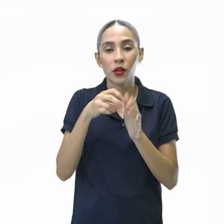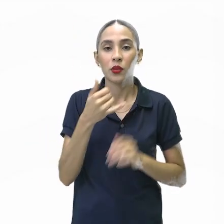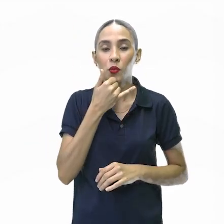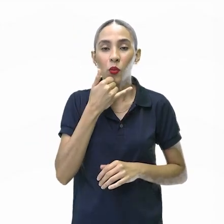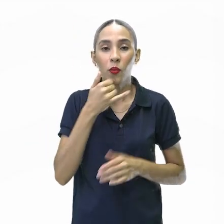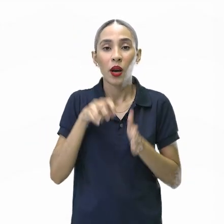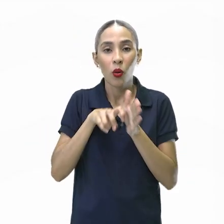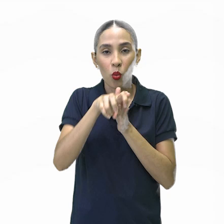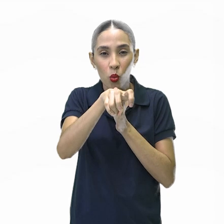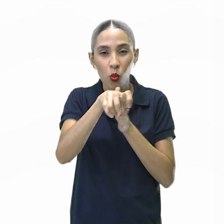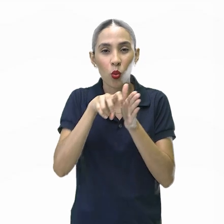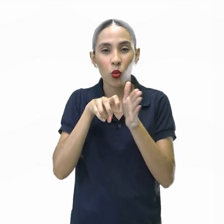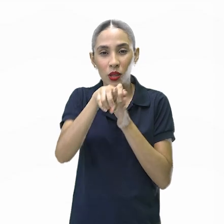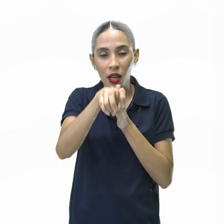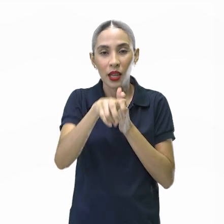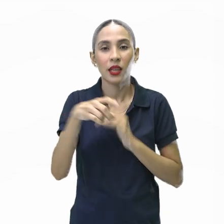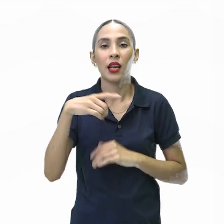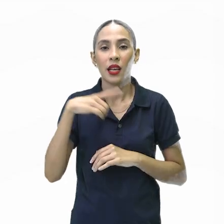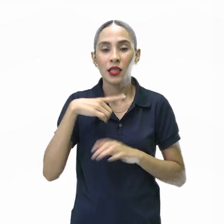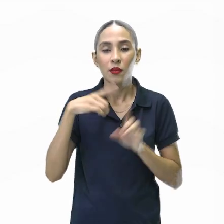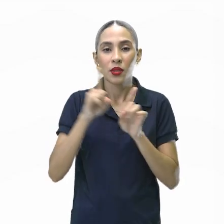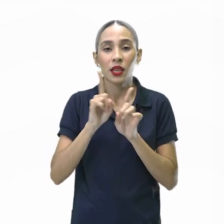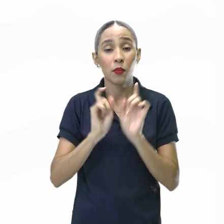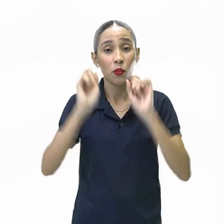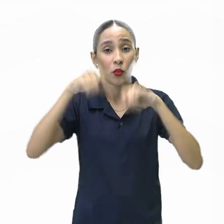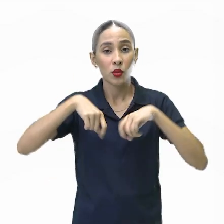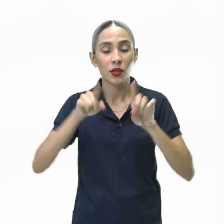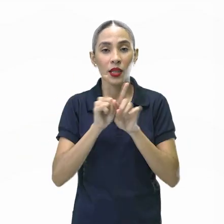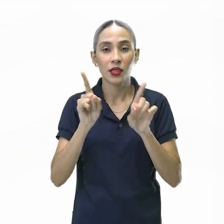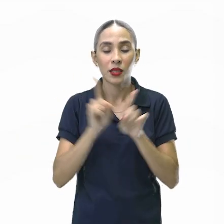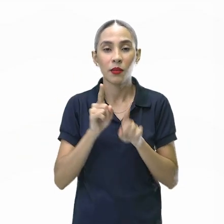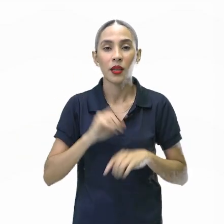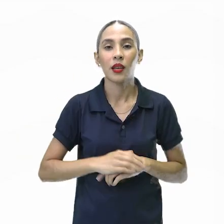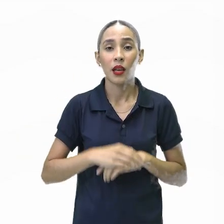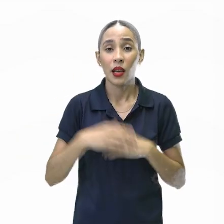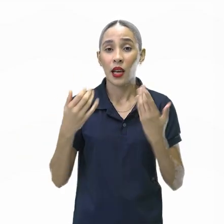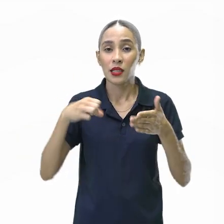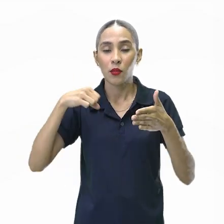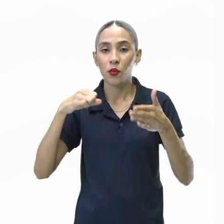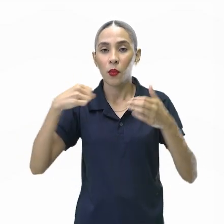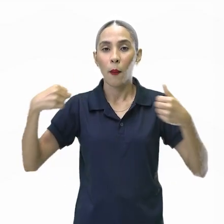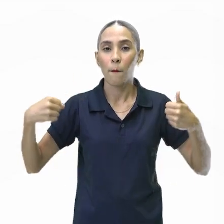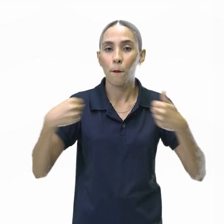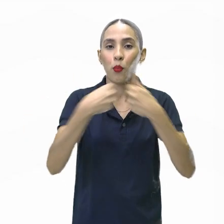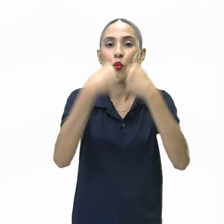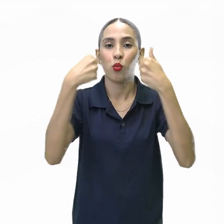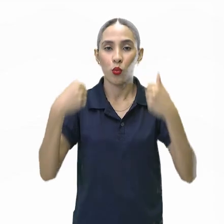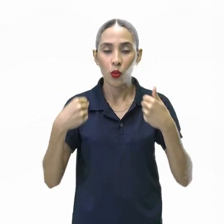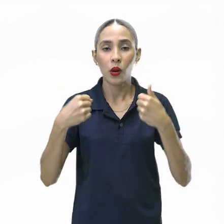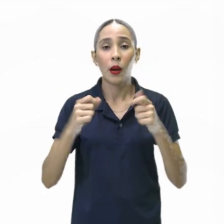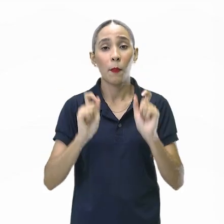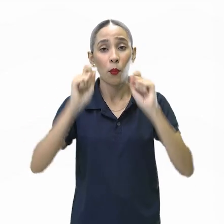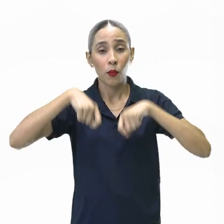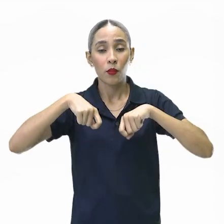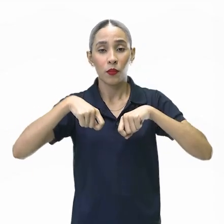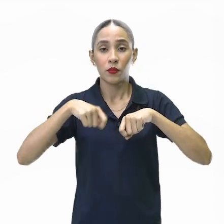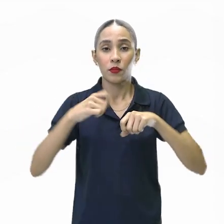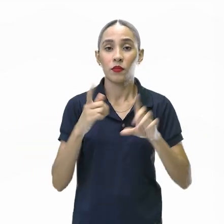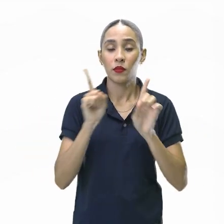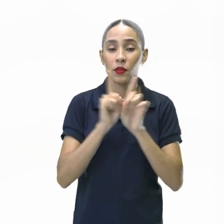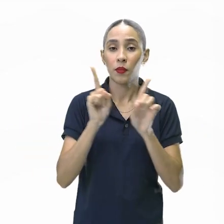chão, têm uma possibilidade, né, se acontecer um acidente, então a probabilidade de que